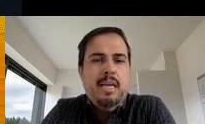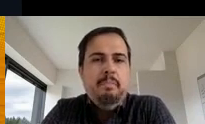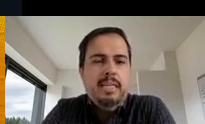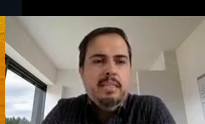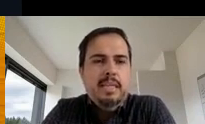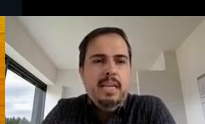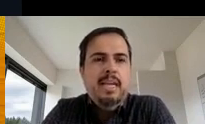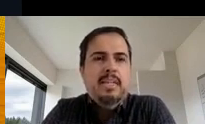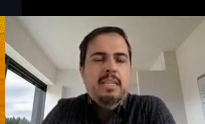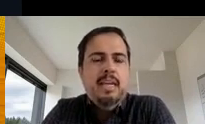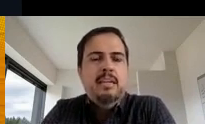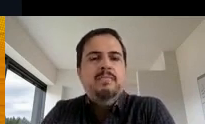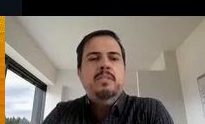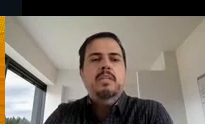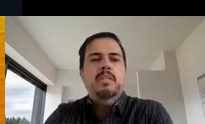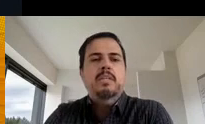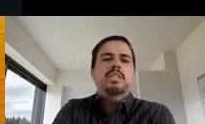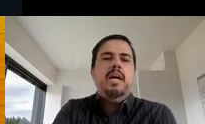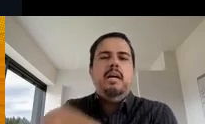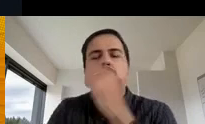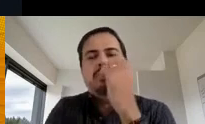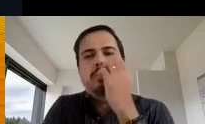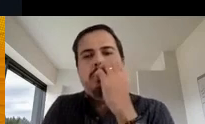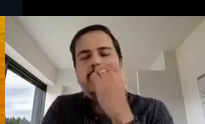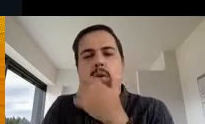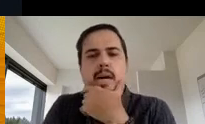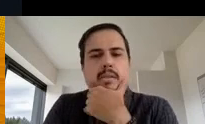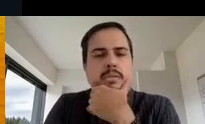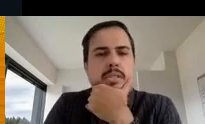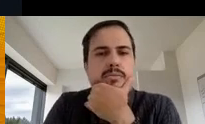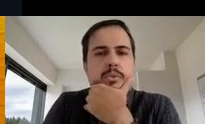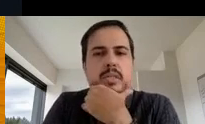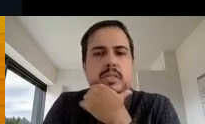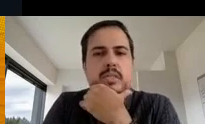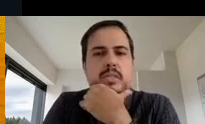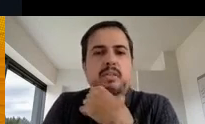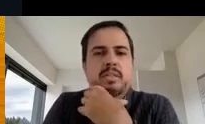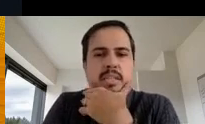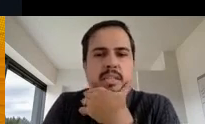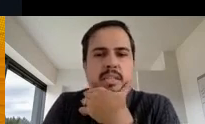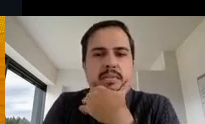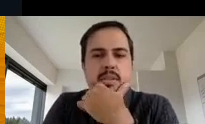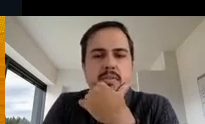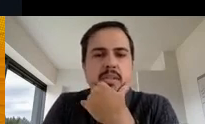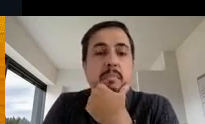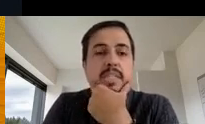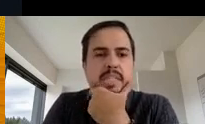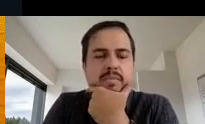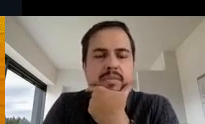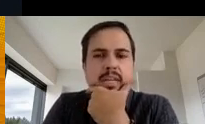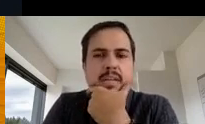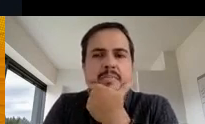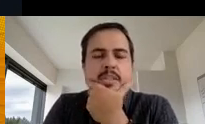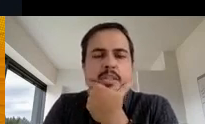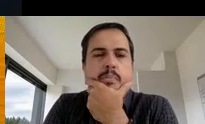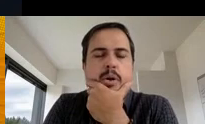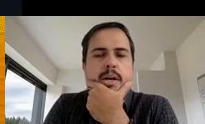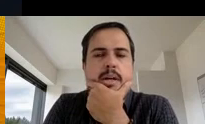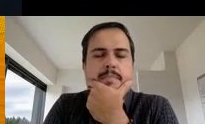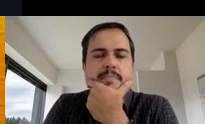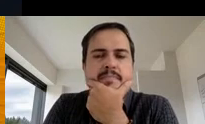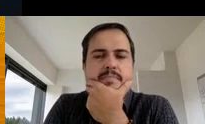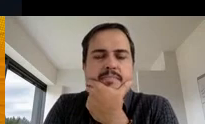que é a imperícia, a negligência. Vocês, como estagiários, que são alocados em funções muito administrativas, muitas vezes, repetitivas,